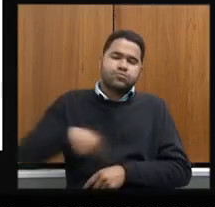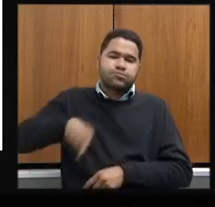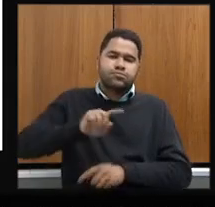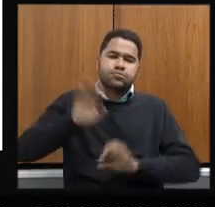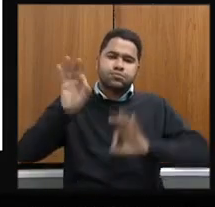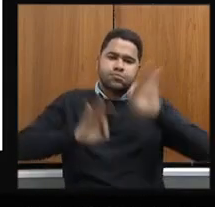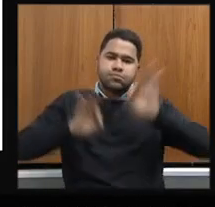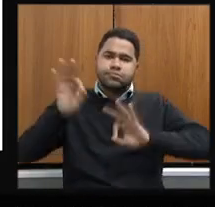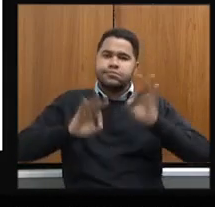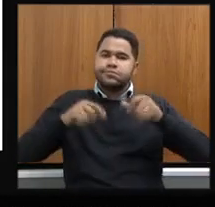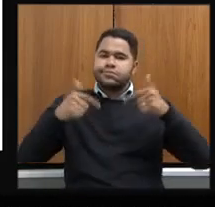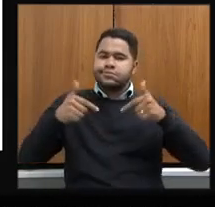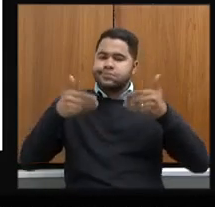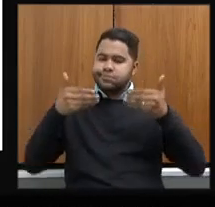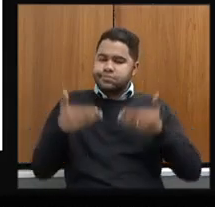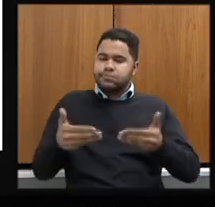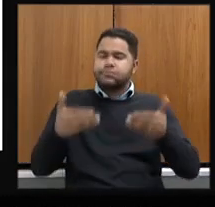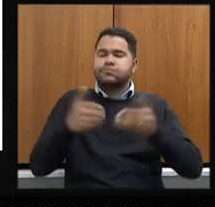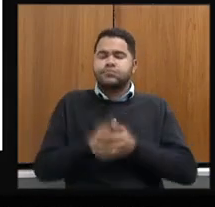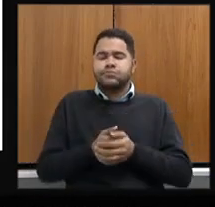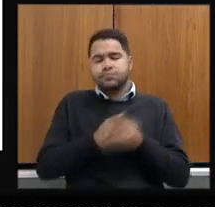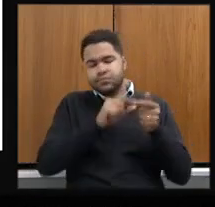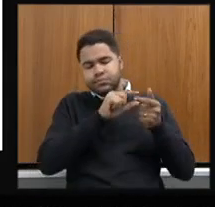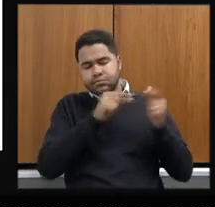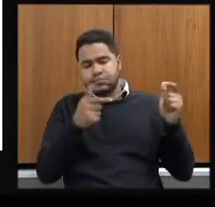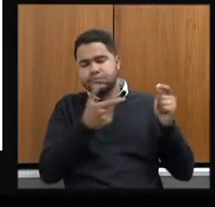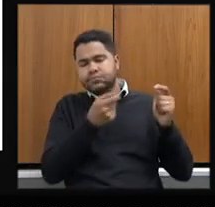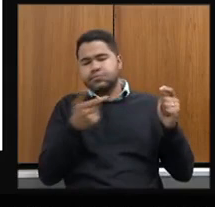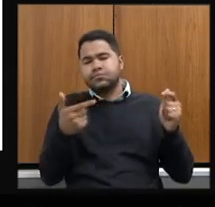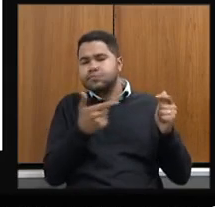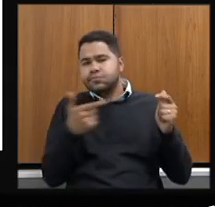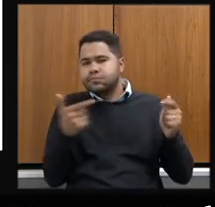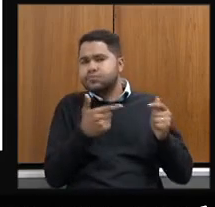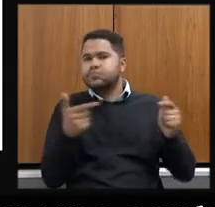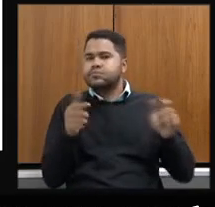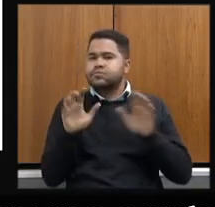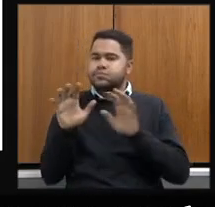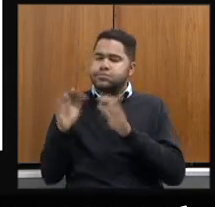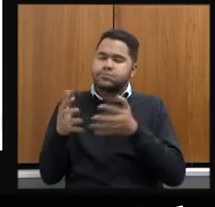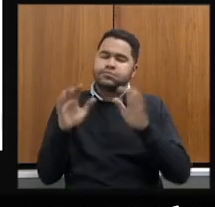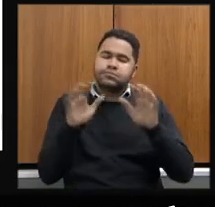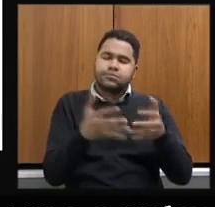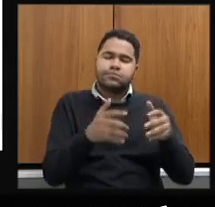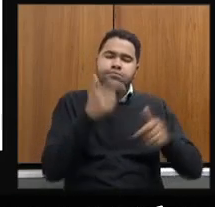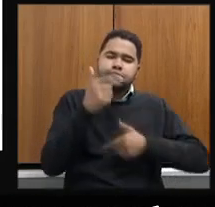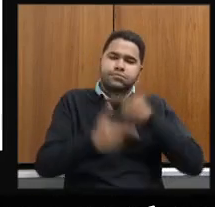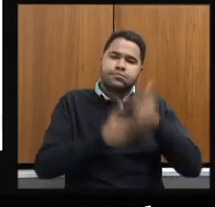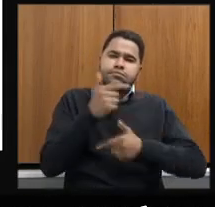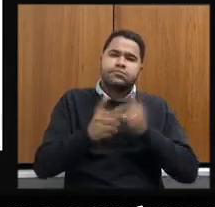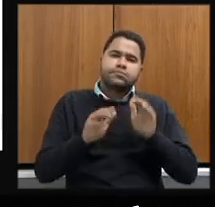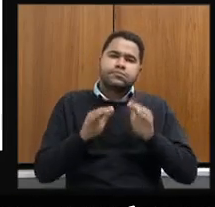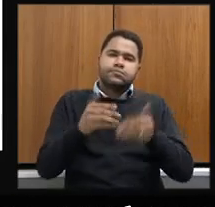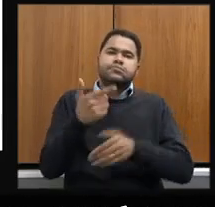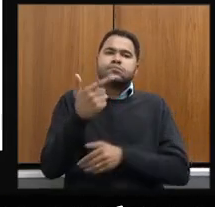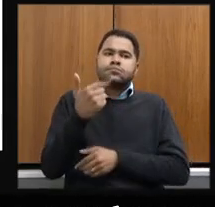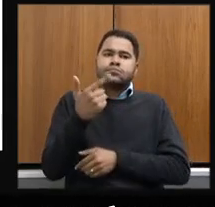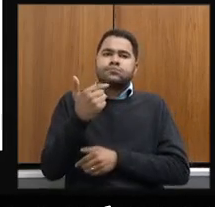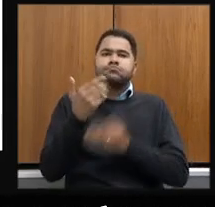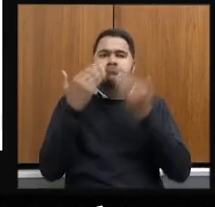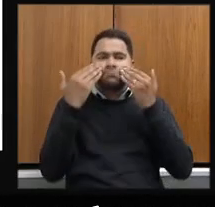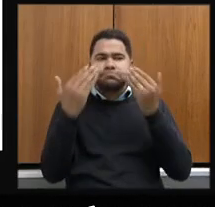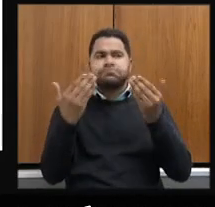feito todo esse trabalho por aqui estruturamos em 2022 é grupo de trabalho focado em 12 diferentes